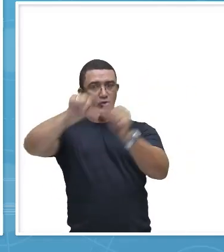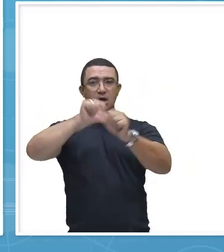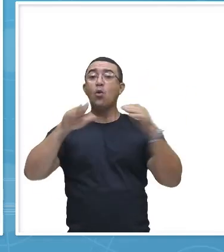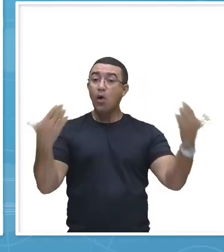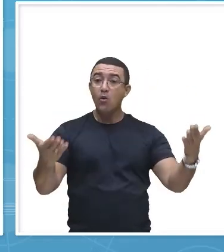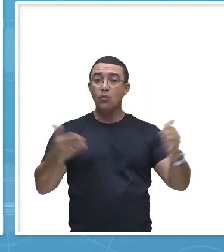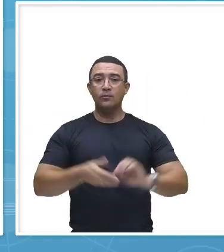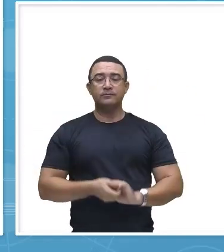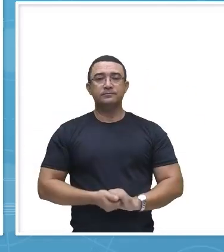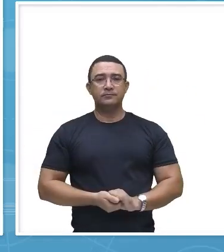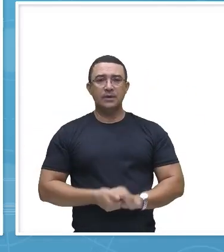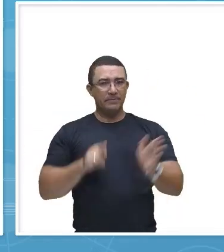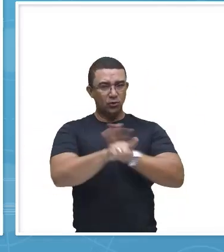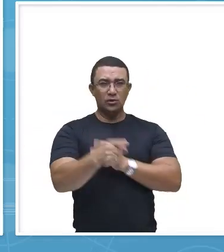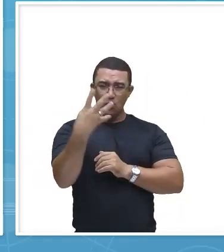Quarta questão.